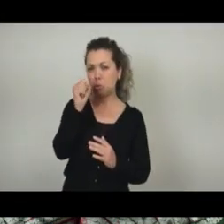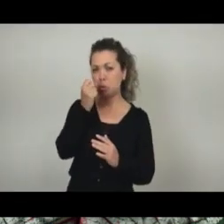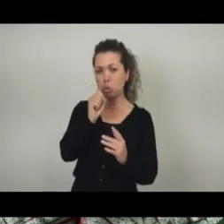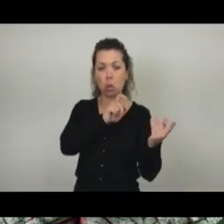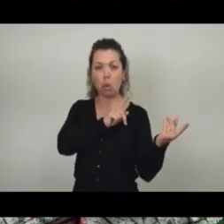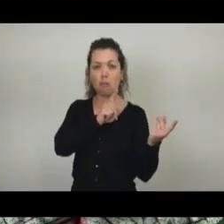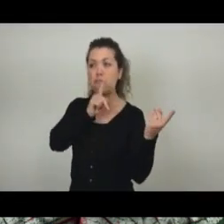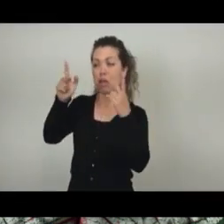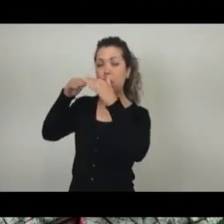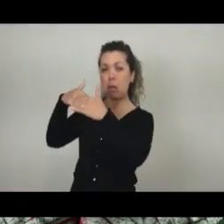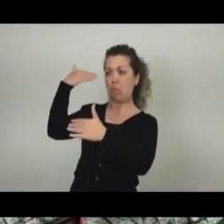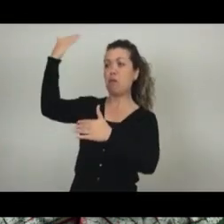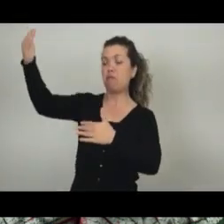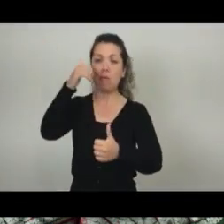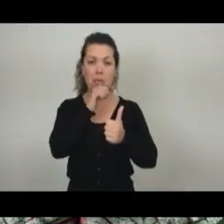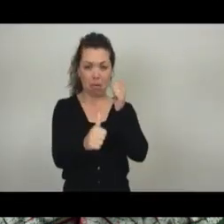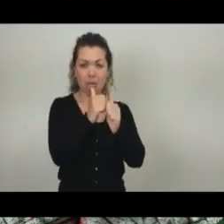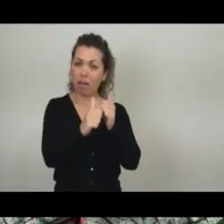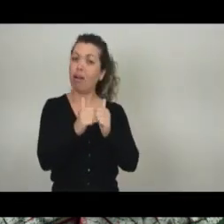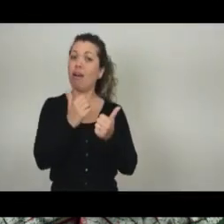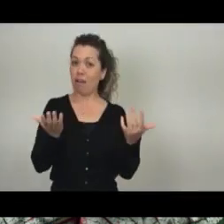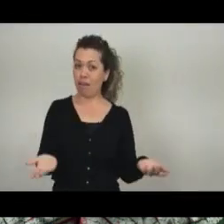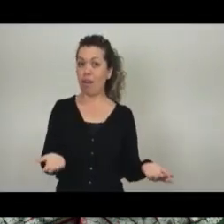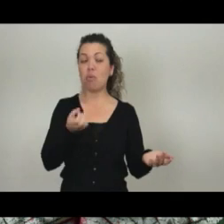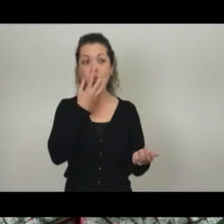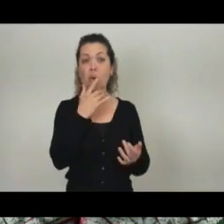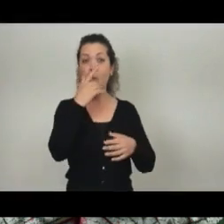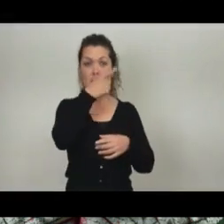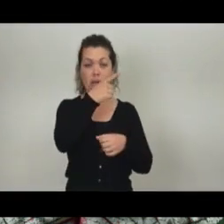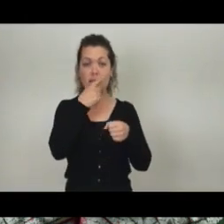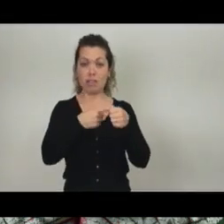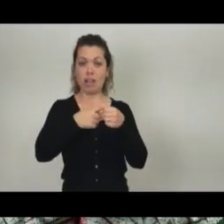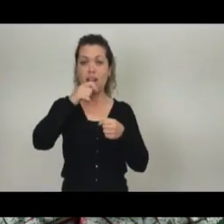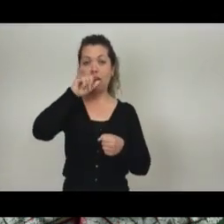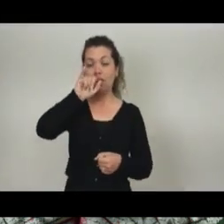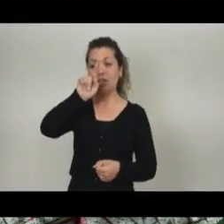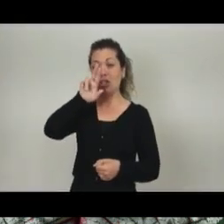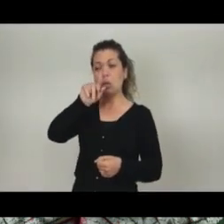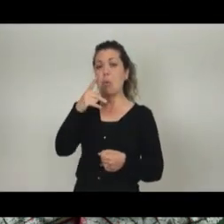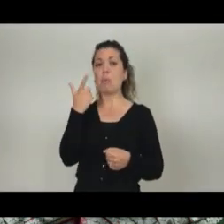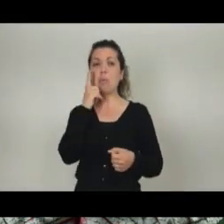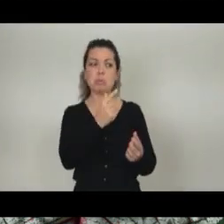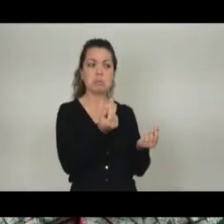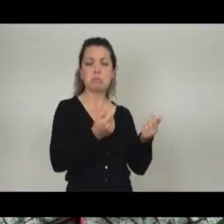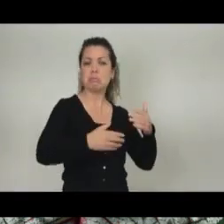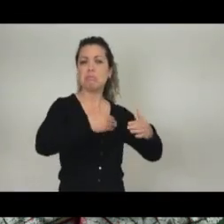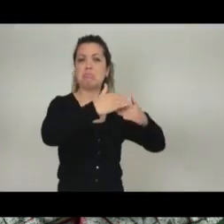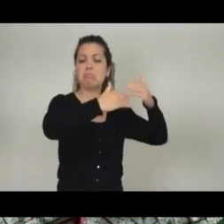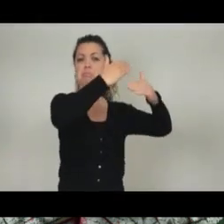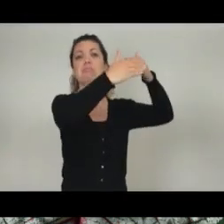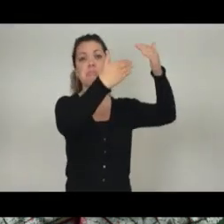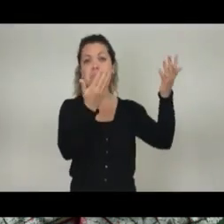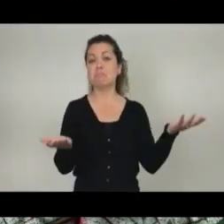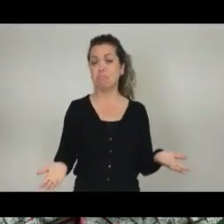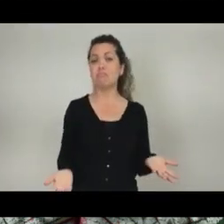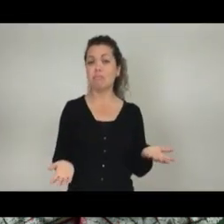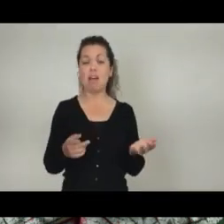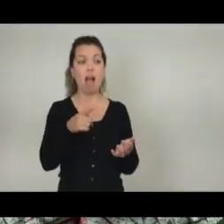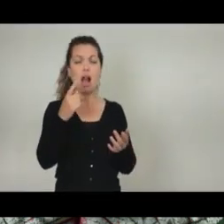alargamento gradual do valo, o grande volume de água do Ribeira, que passou a desaguar no Mar Pequeno, provocou enorme